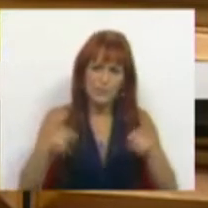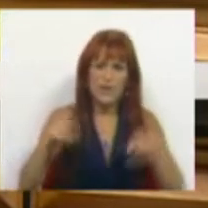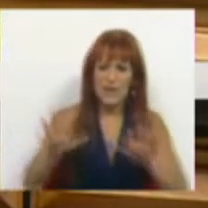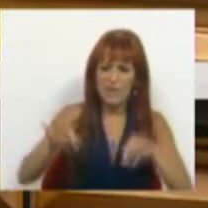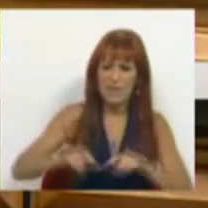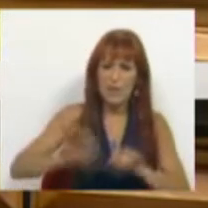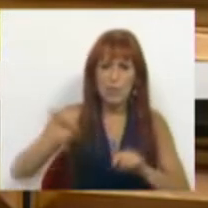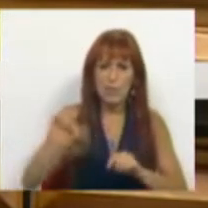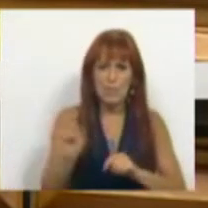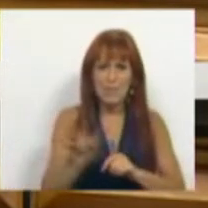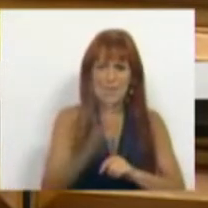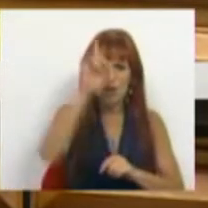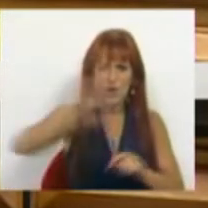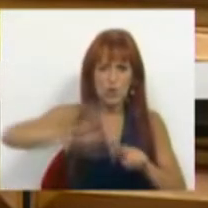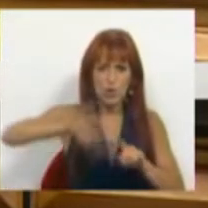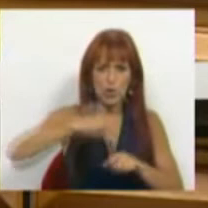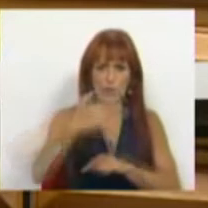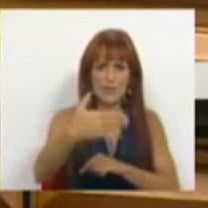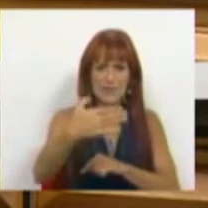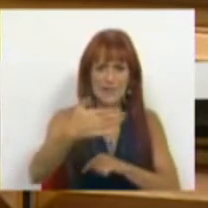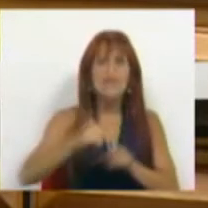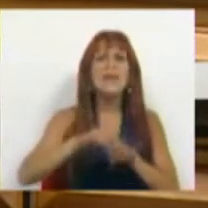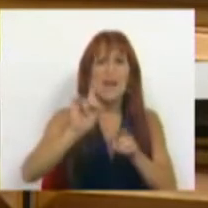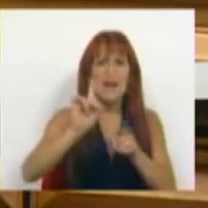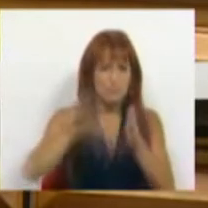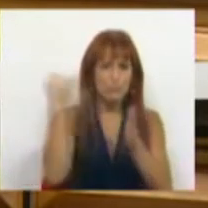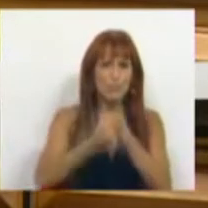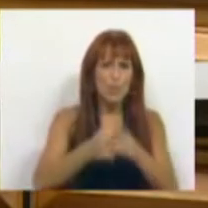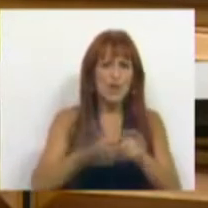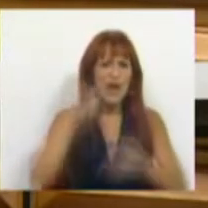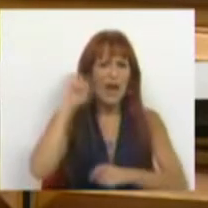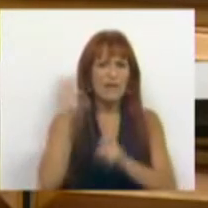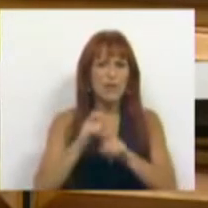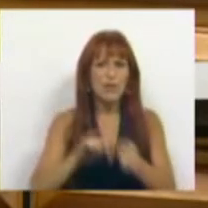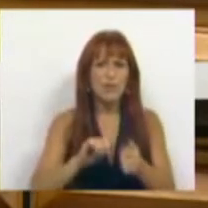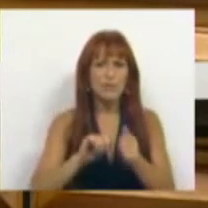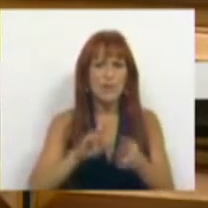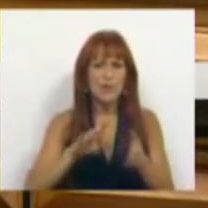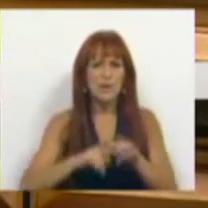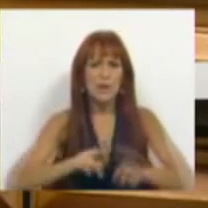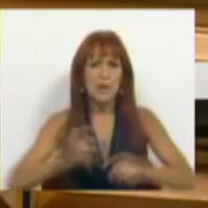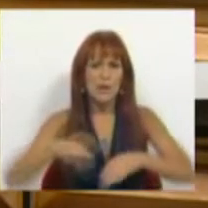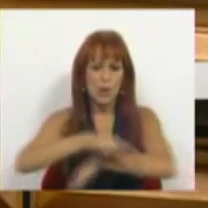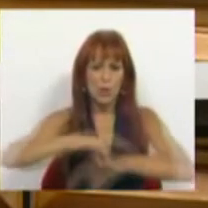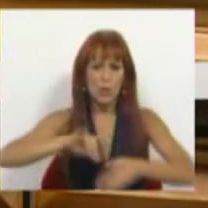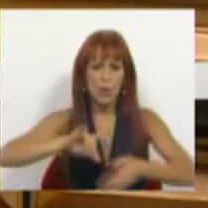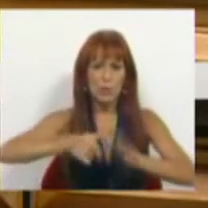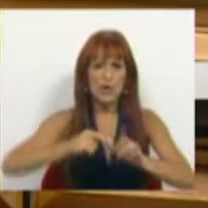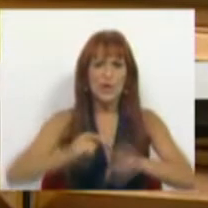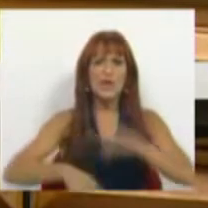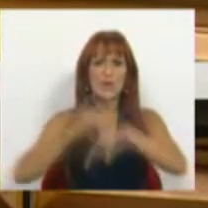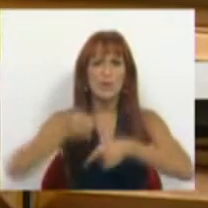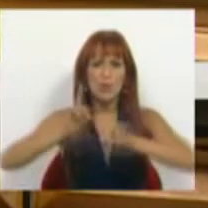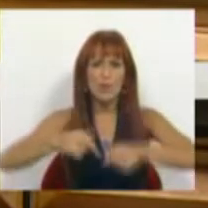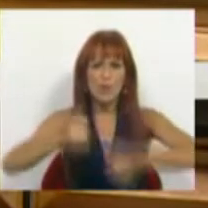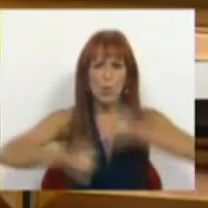final do primeiro semestre de 2017 deverá estar concluída a revisão e reelaboração do projeto de arquitetura, sendo de seguida lançado